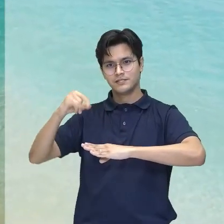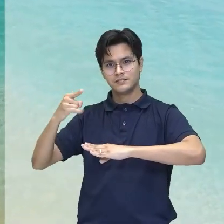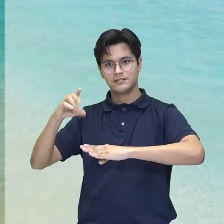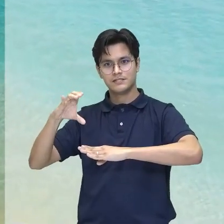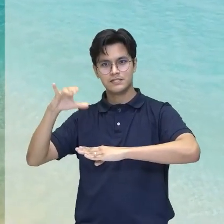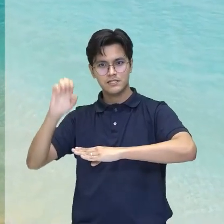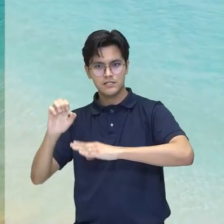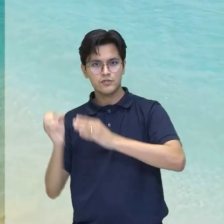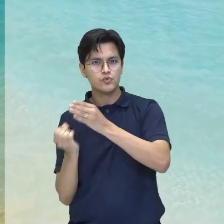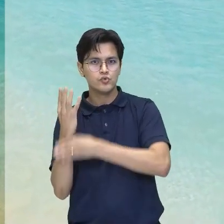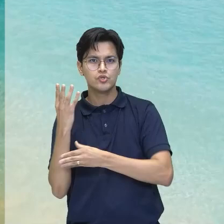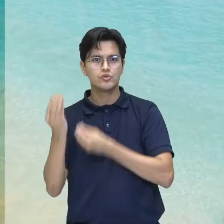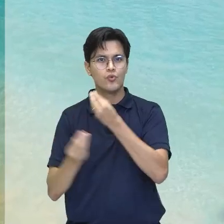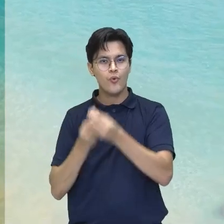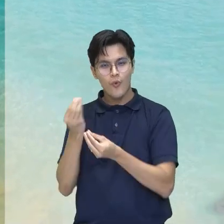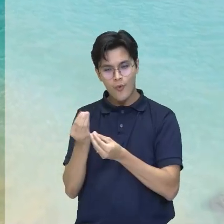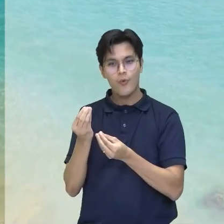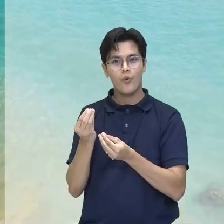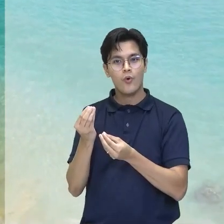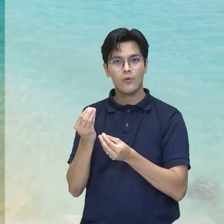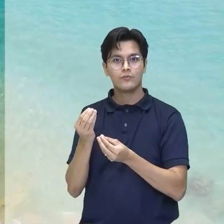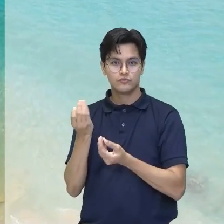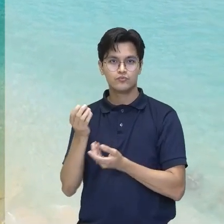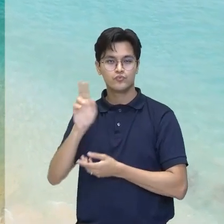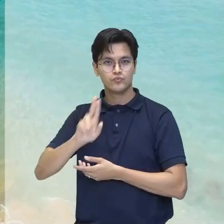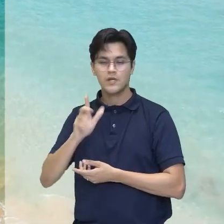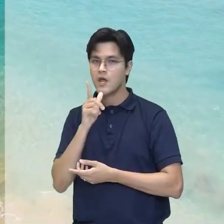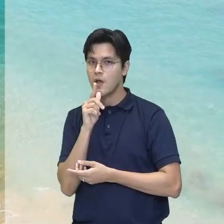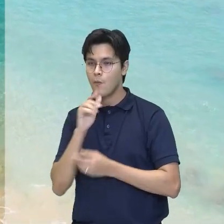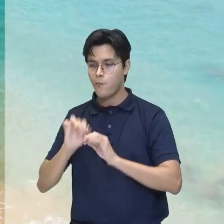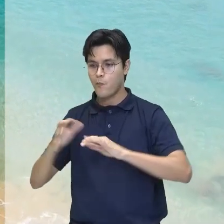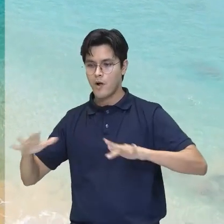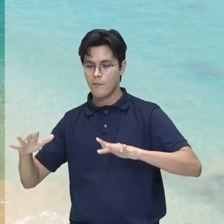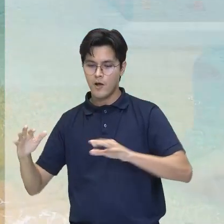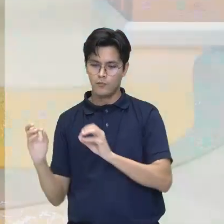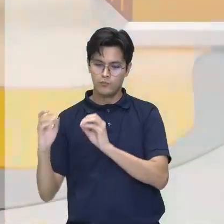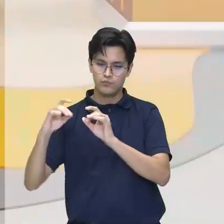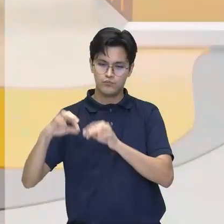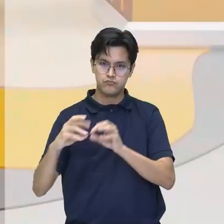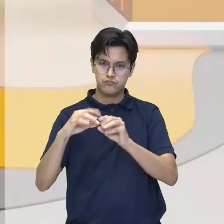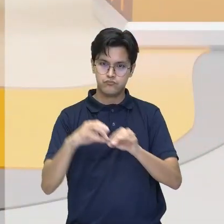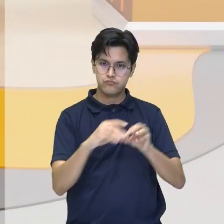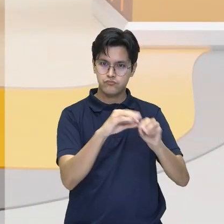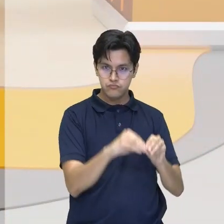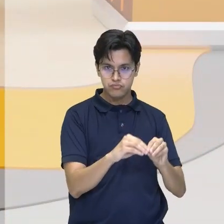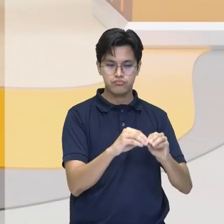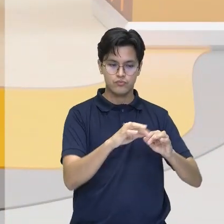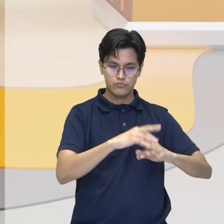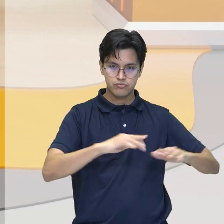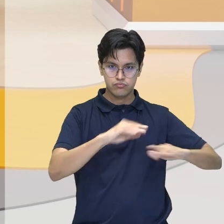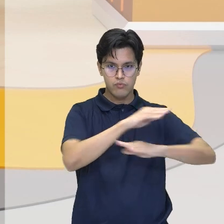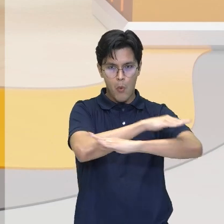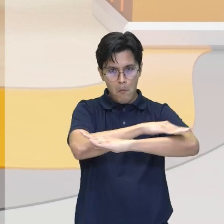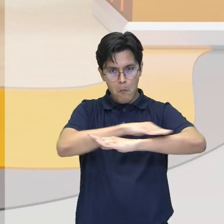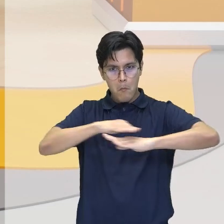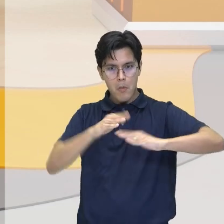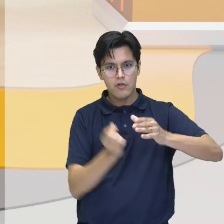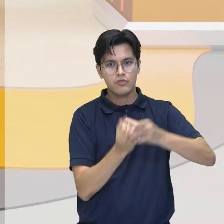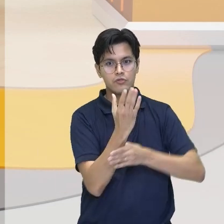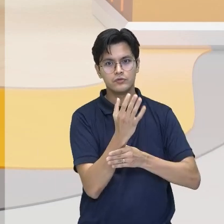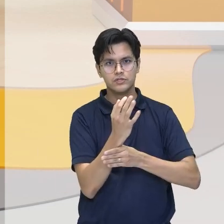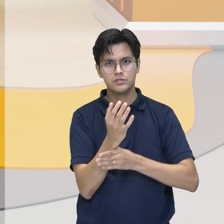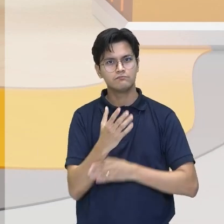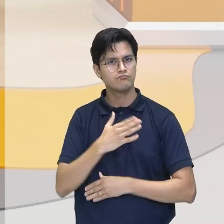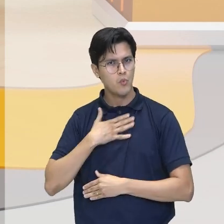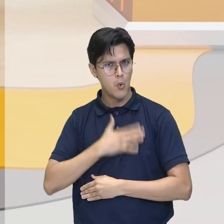formaram, por último, a partir do depósito marinho, lacustre ou fluvial. Gostaram dessa viagem? Até a próxima!